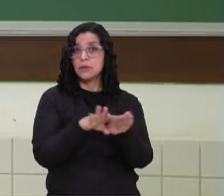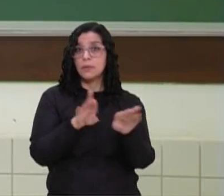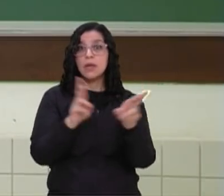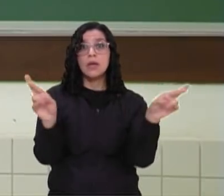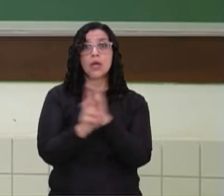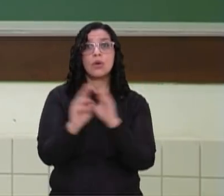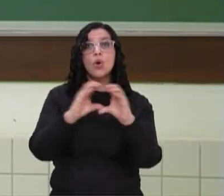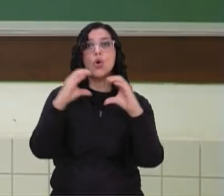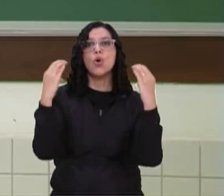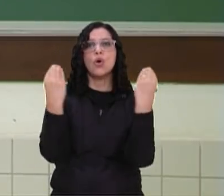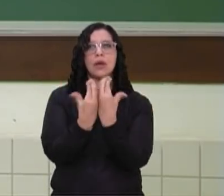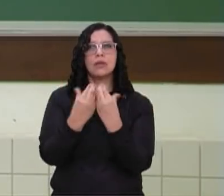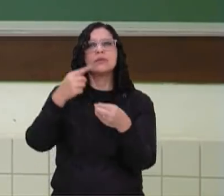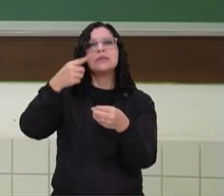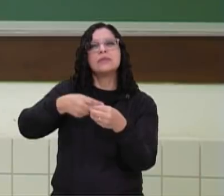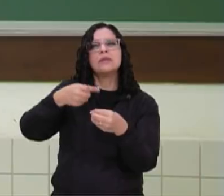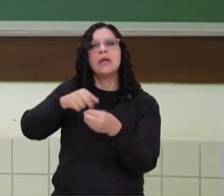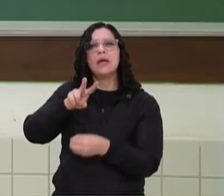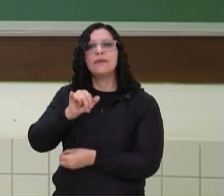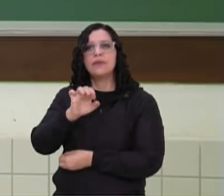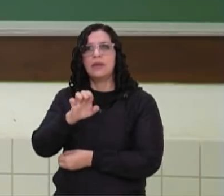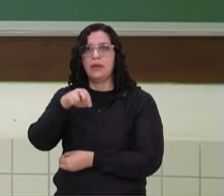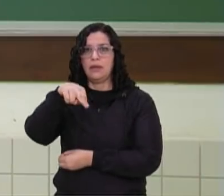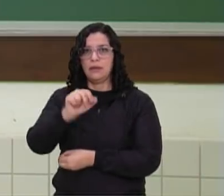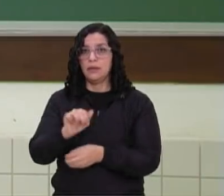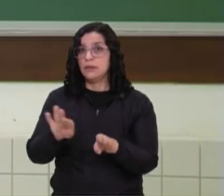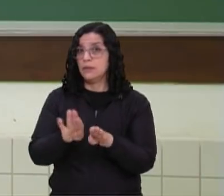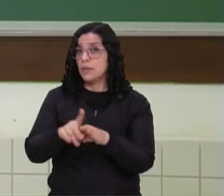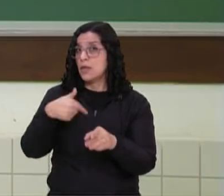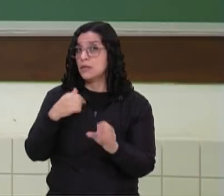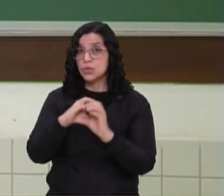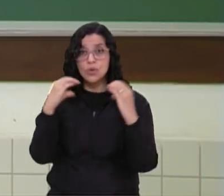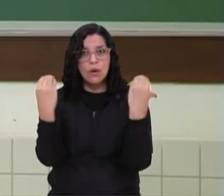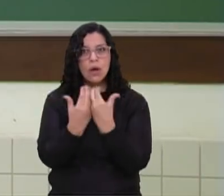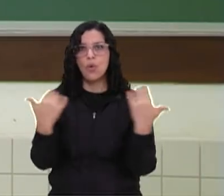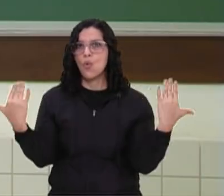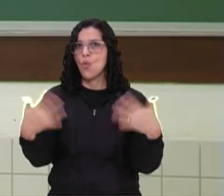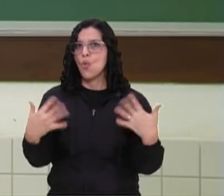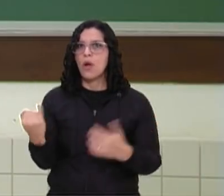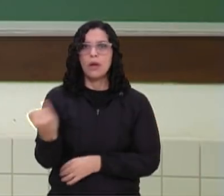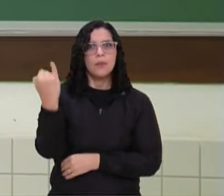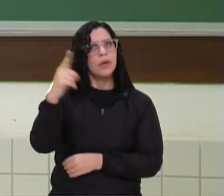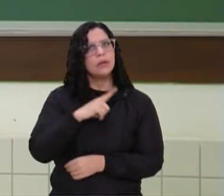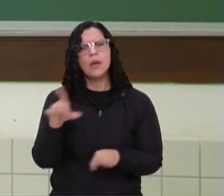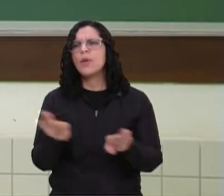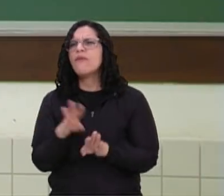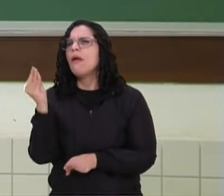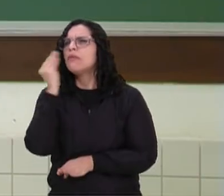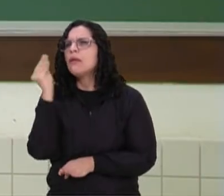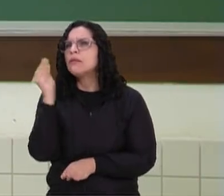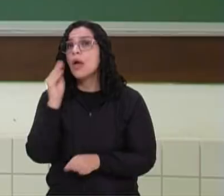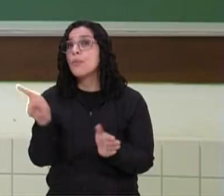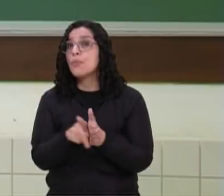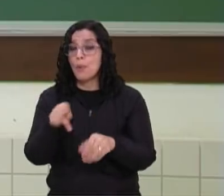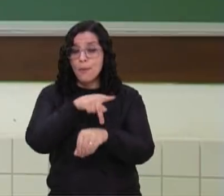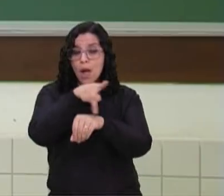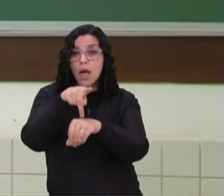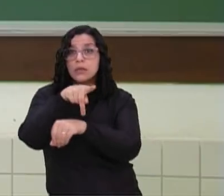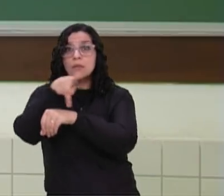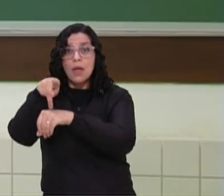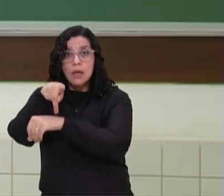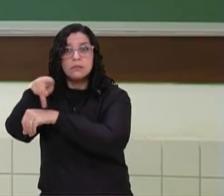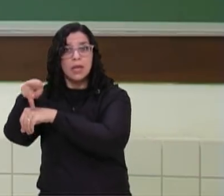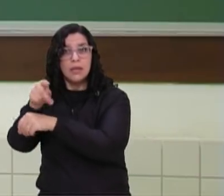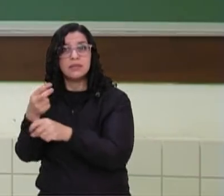como Congresso de Viena. Tá? Esse congresso ele vai ser muito importante porque vai ser uma tentativa dos vencedores,